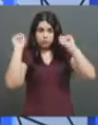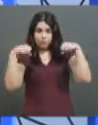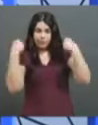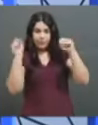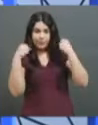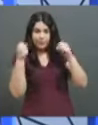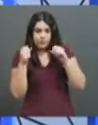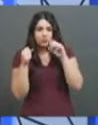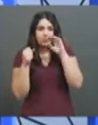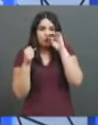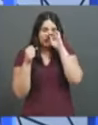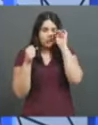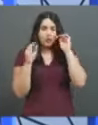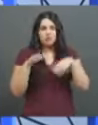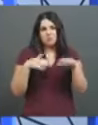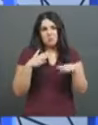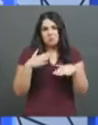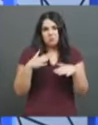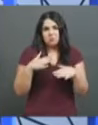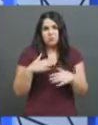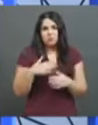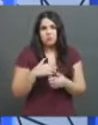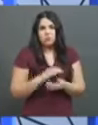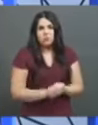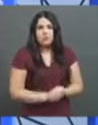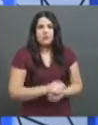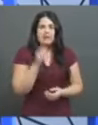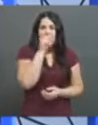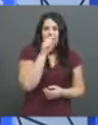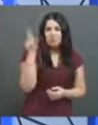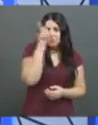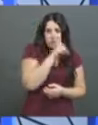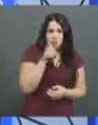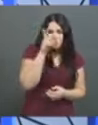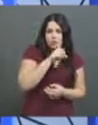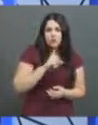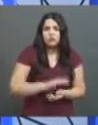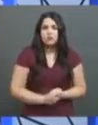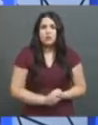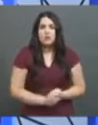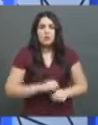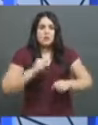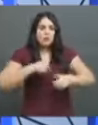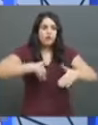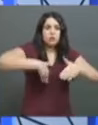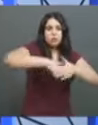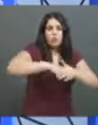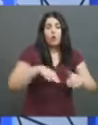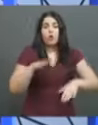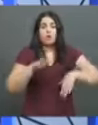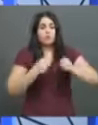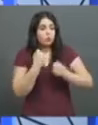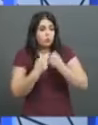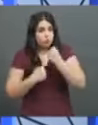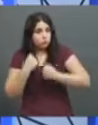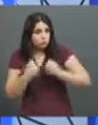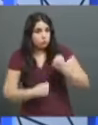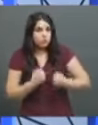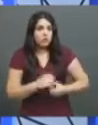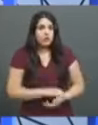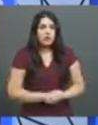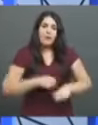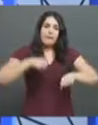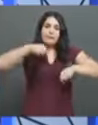físicas recreacionais, aos finais de semana, seja jogando futebol, fazendo uma corrida, andando